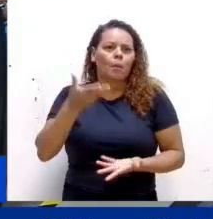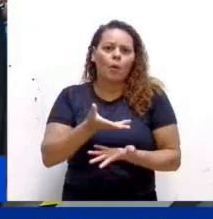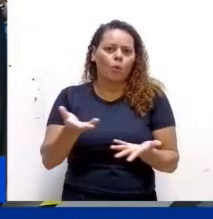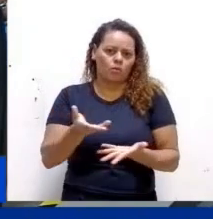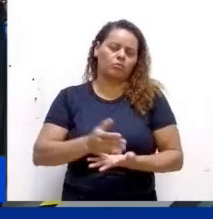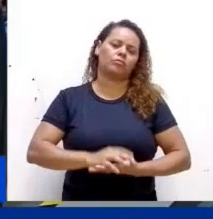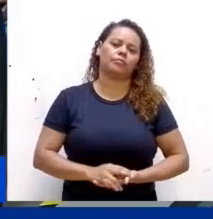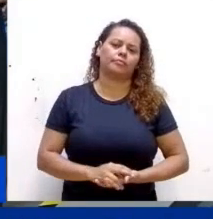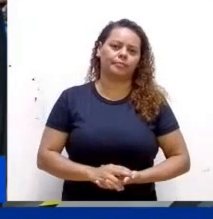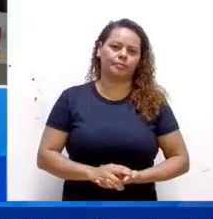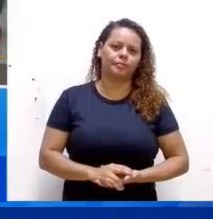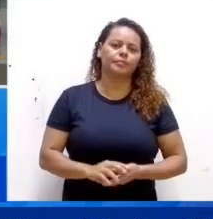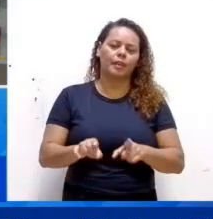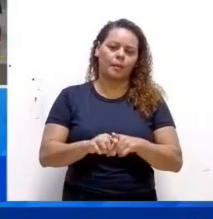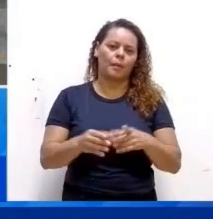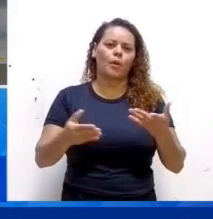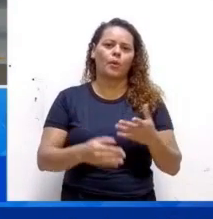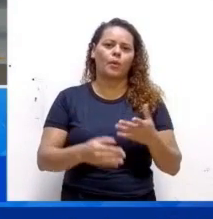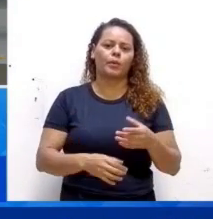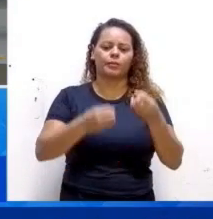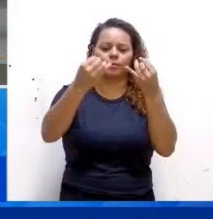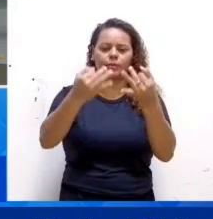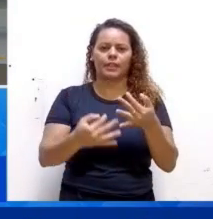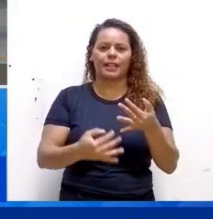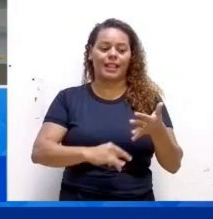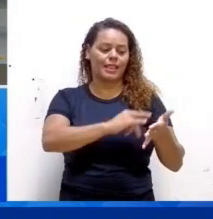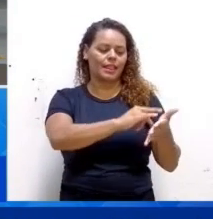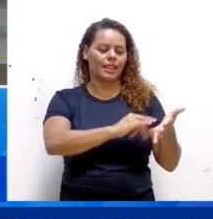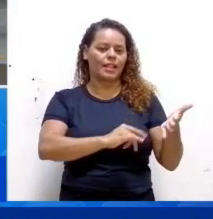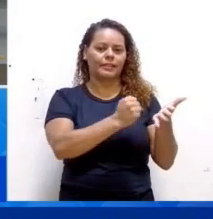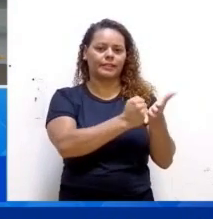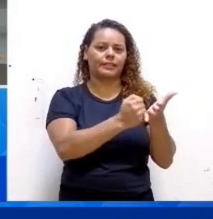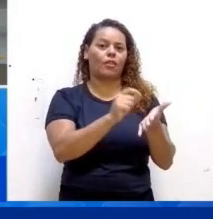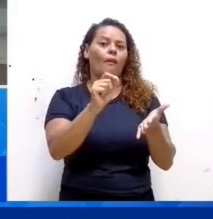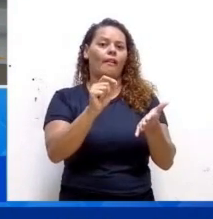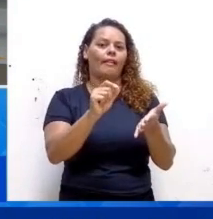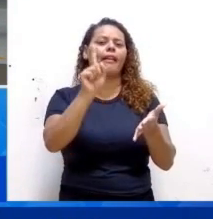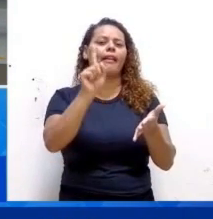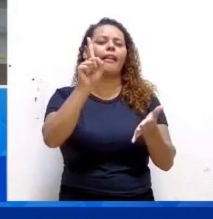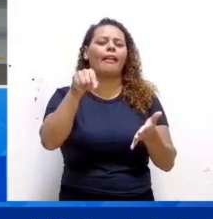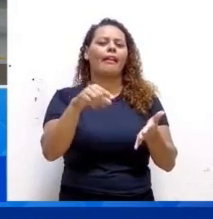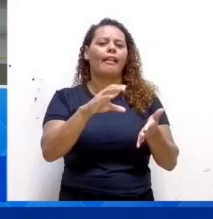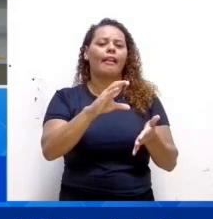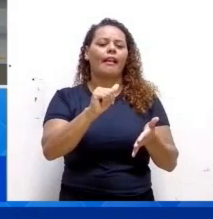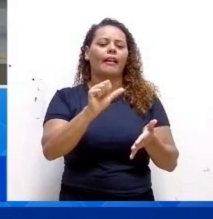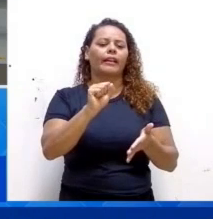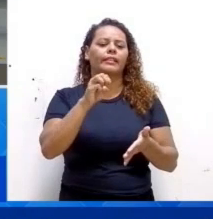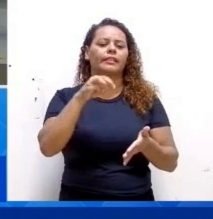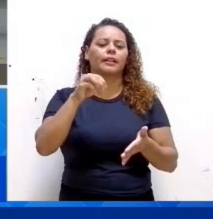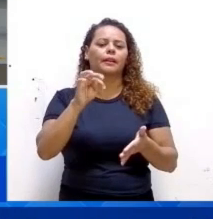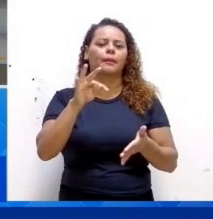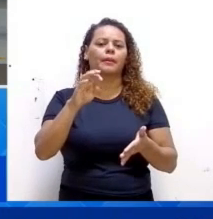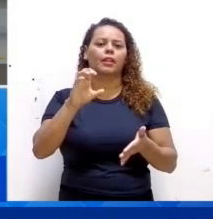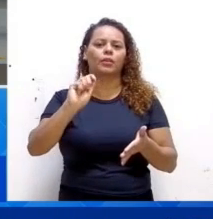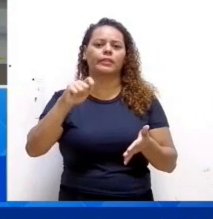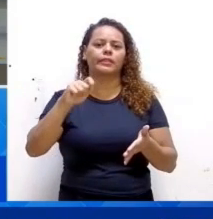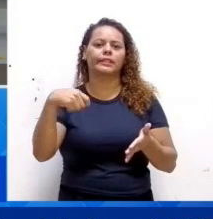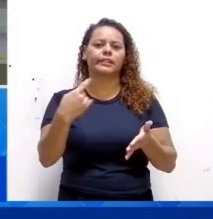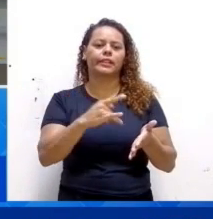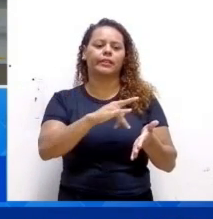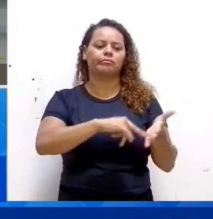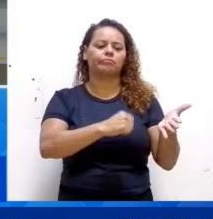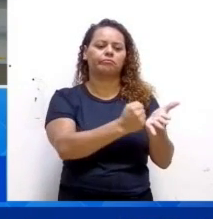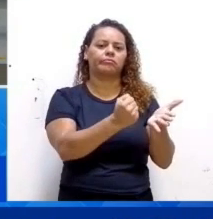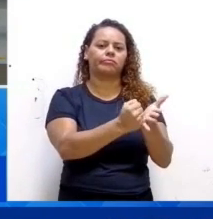vocês definição de casamento, que é uma das formas, é apenas uma das formas. Tela dupla, na